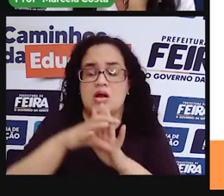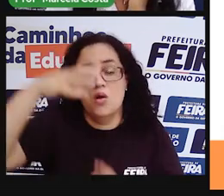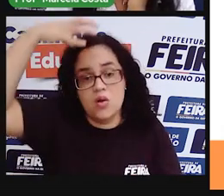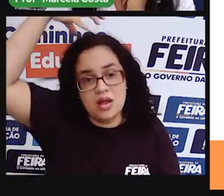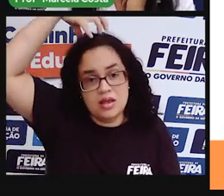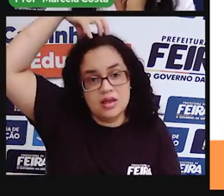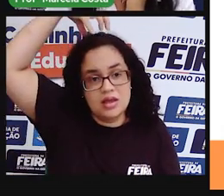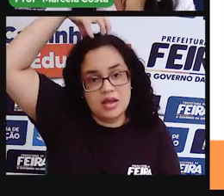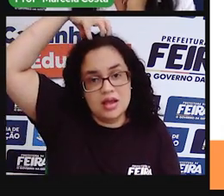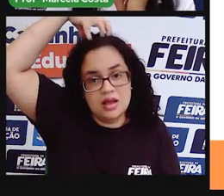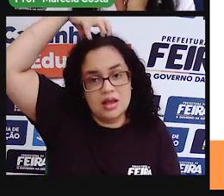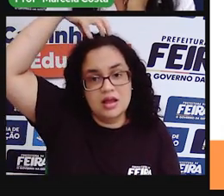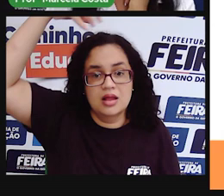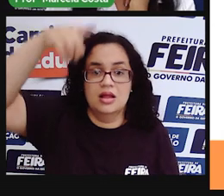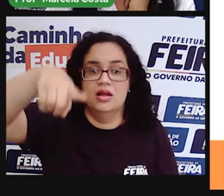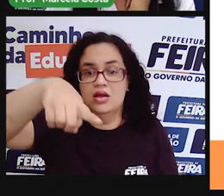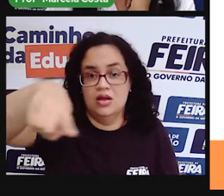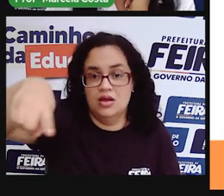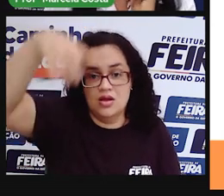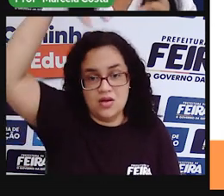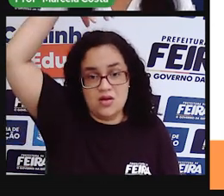Ok, leão.